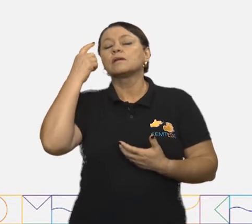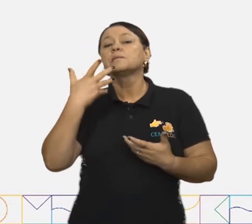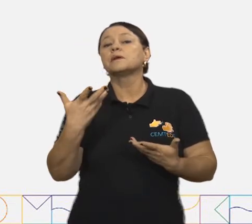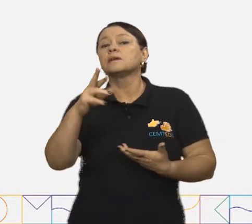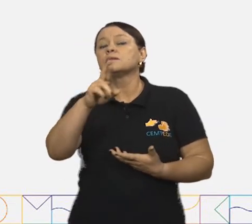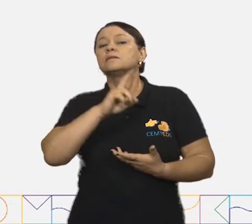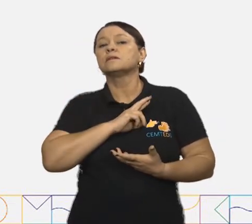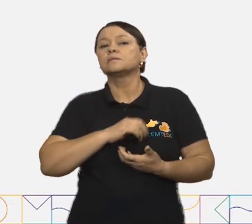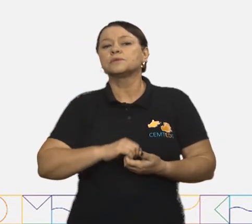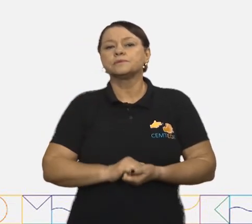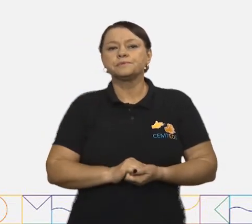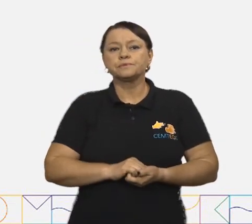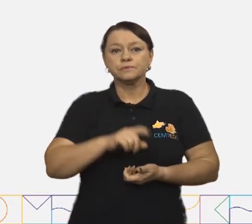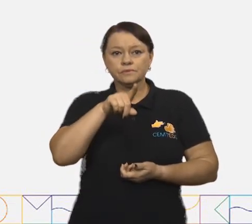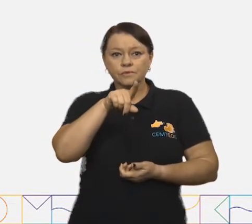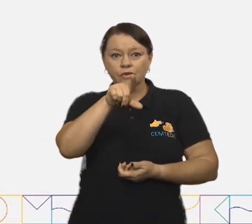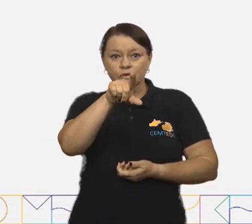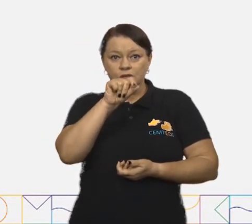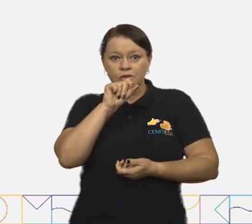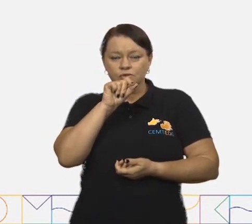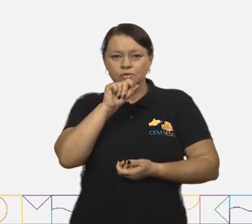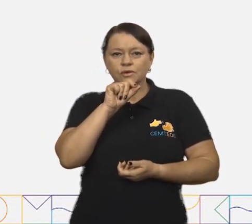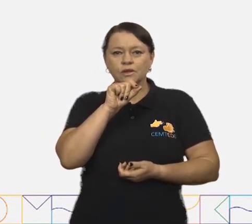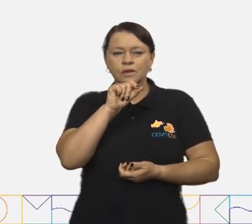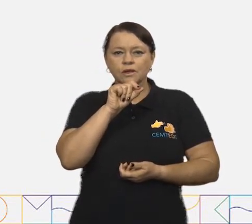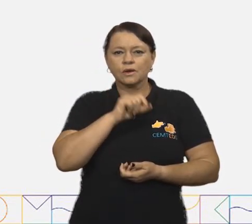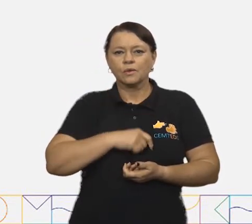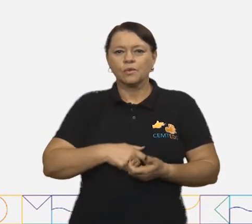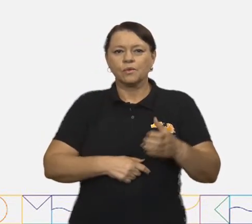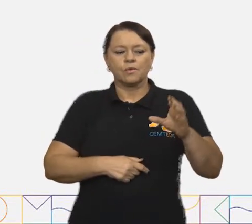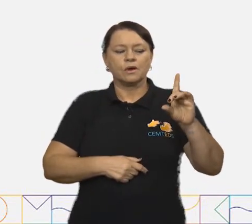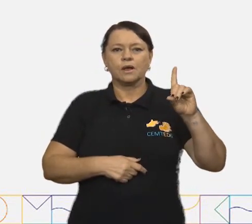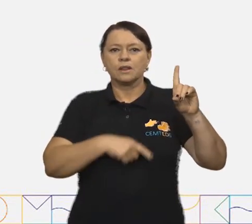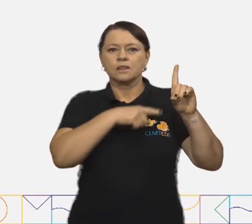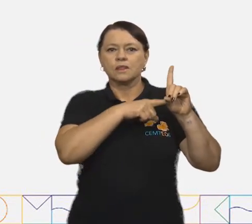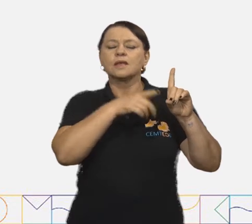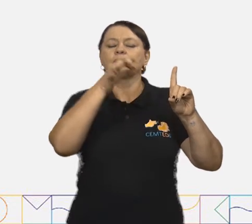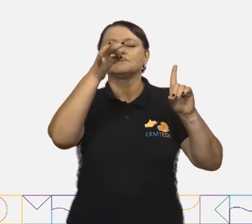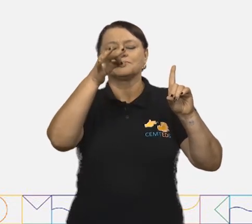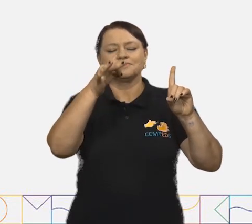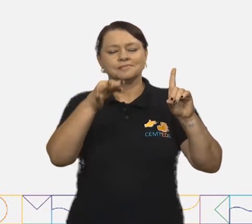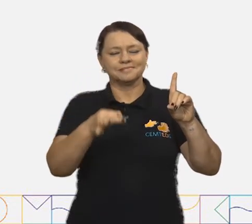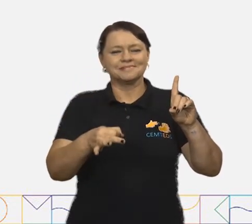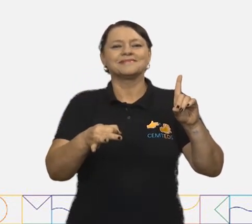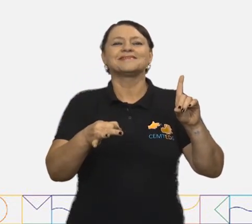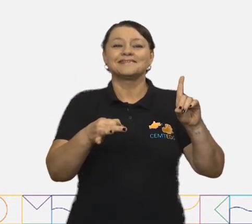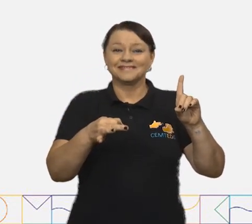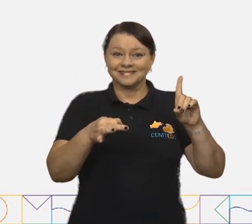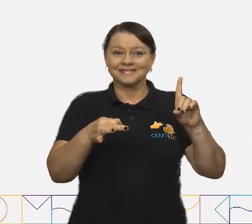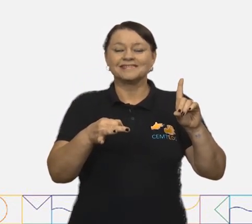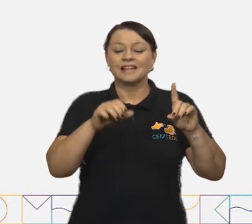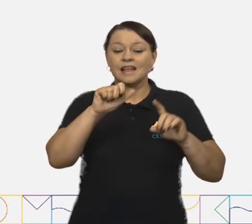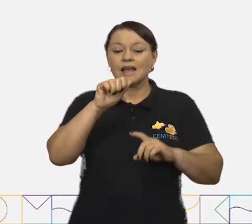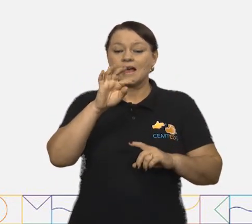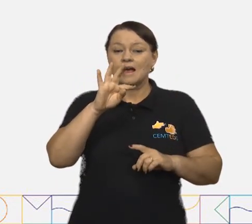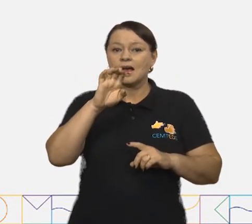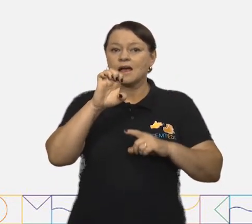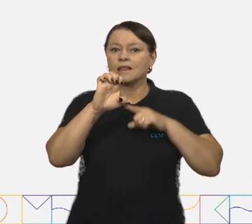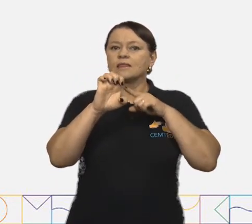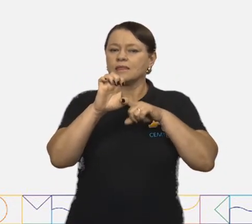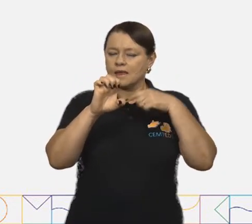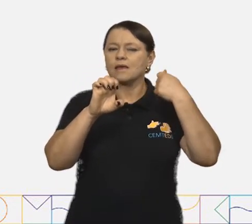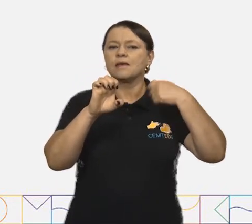aí. Galápagos, quilômetros e América. Onde está a sílaba